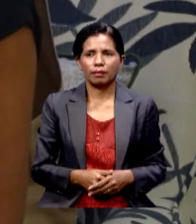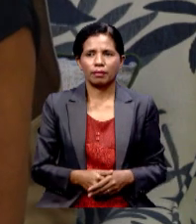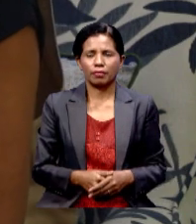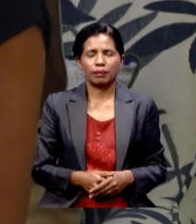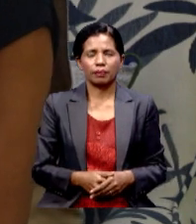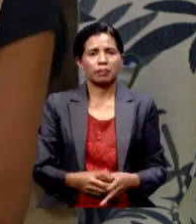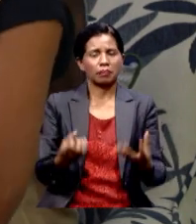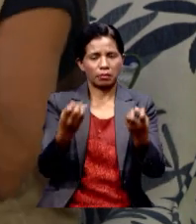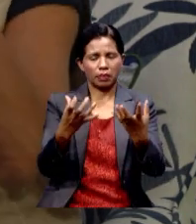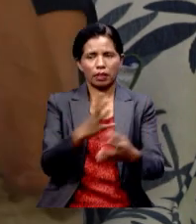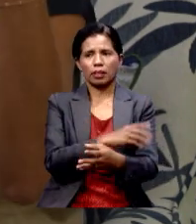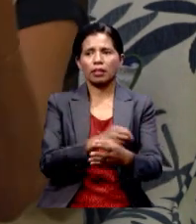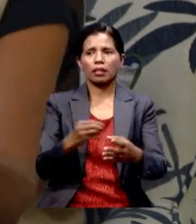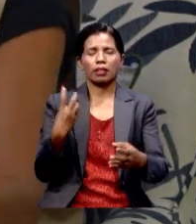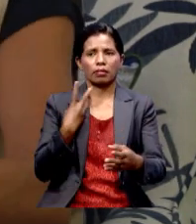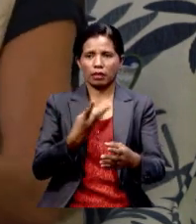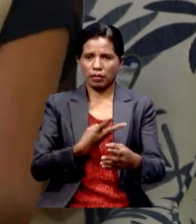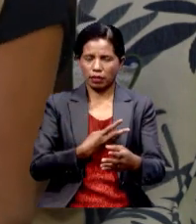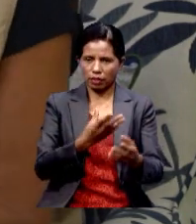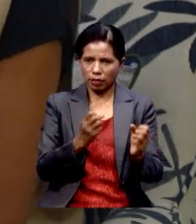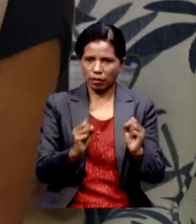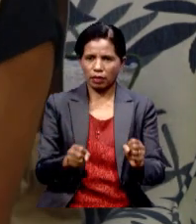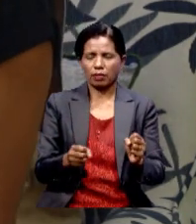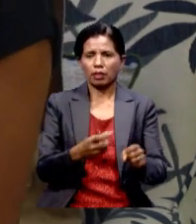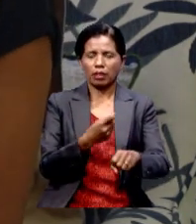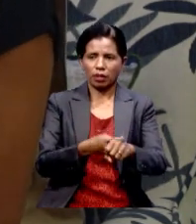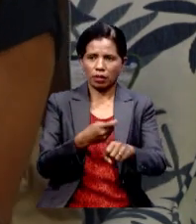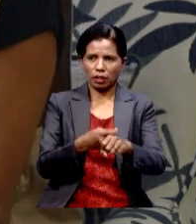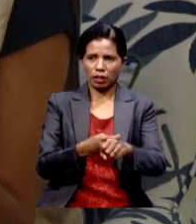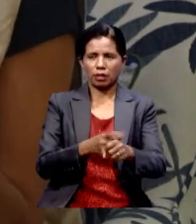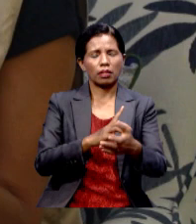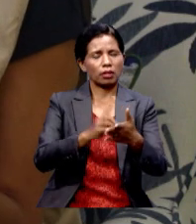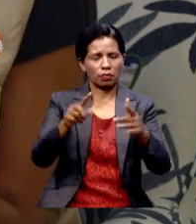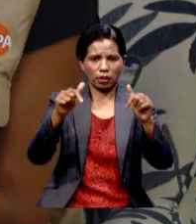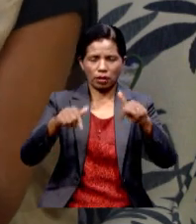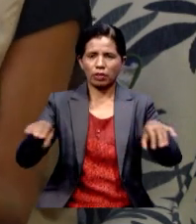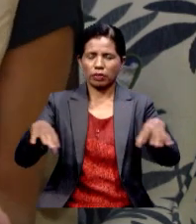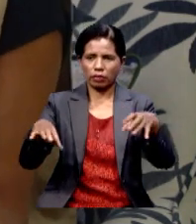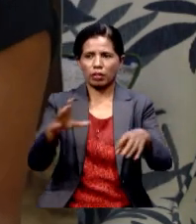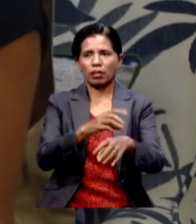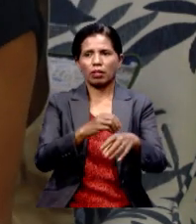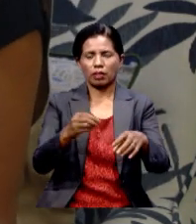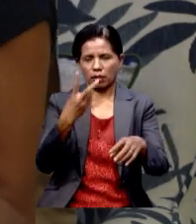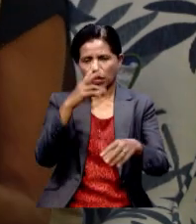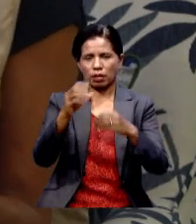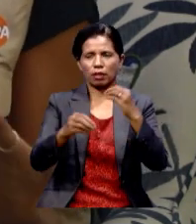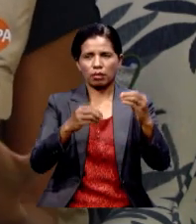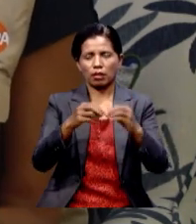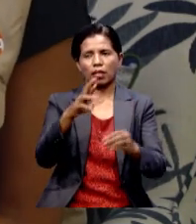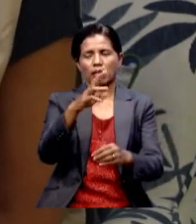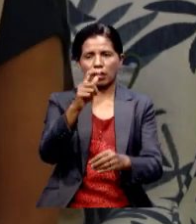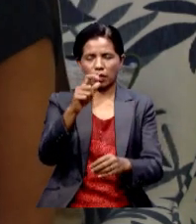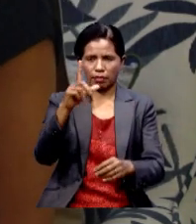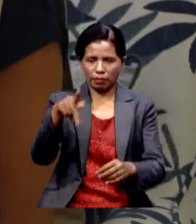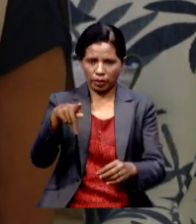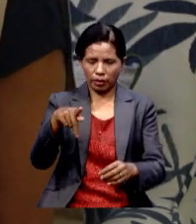muito. Tive pena de não ir ainda mais longe, mas o tempo só tinha uma semana aqui de intervalo com os meus programas da RTP, porque esta é uma missão